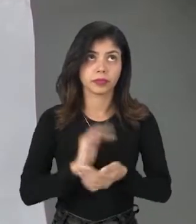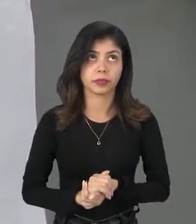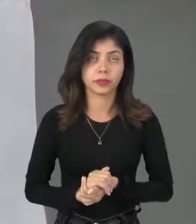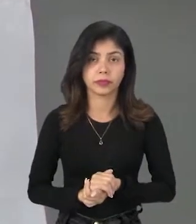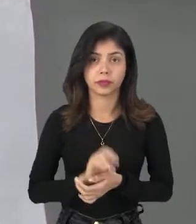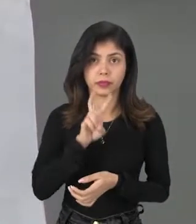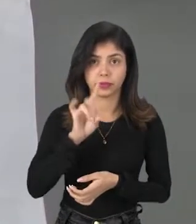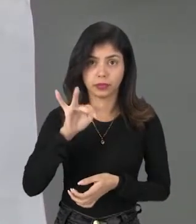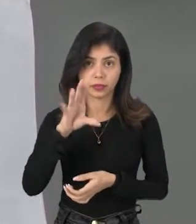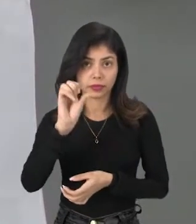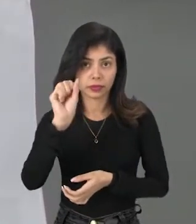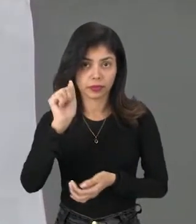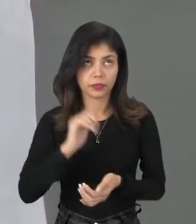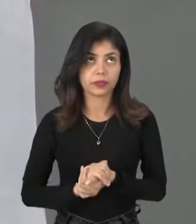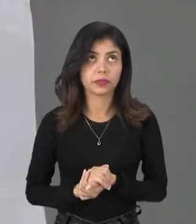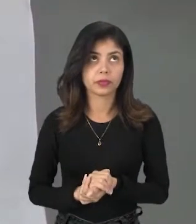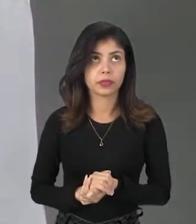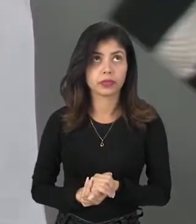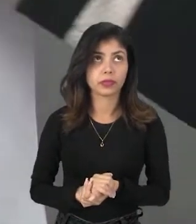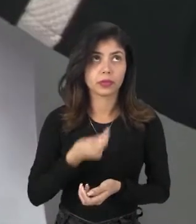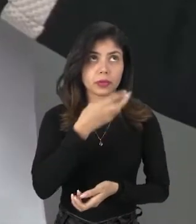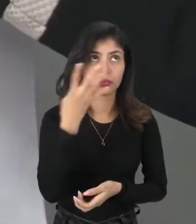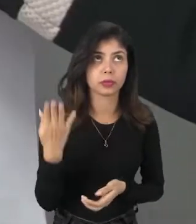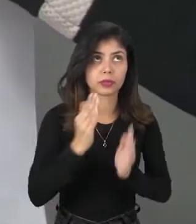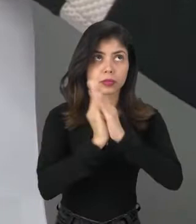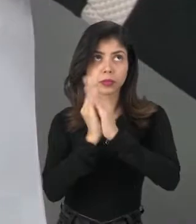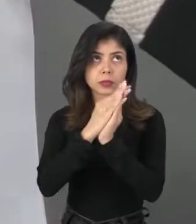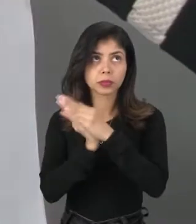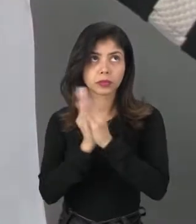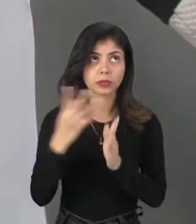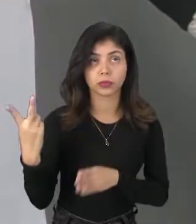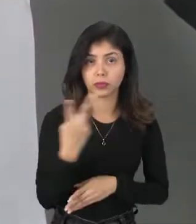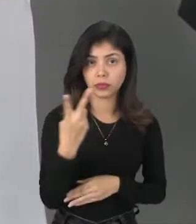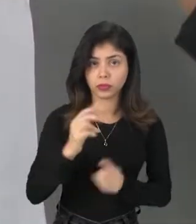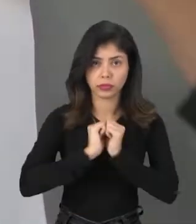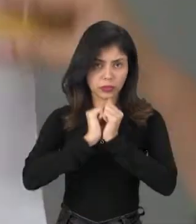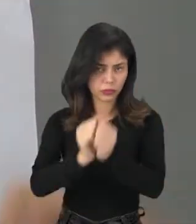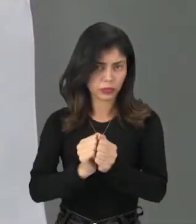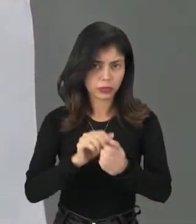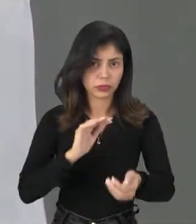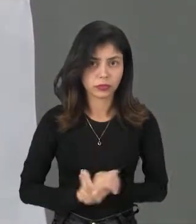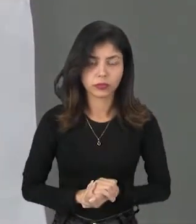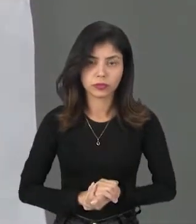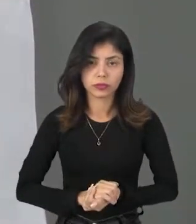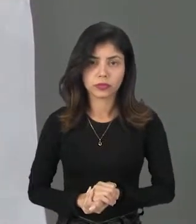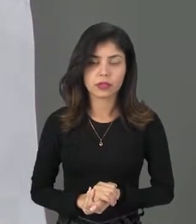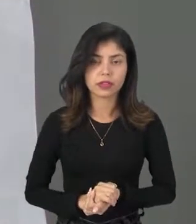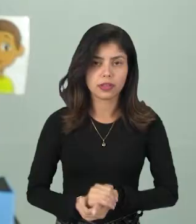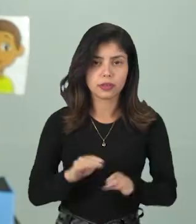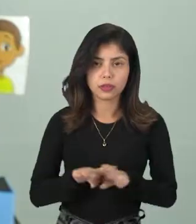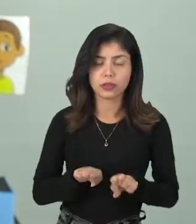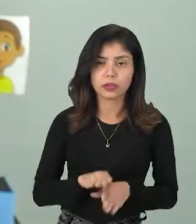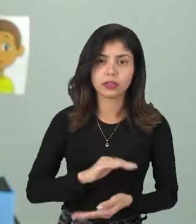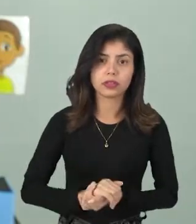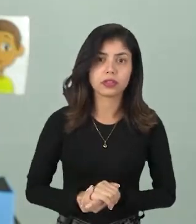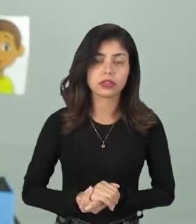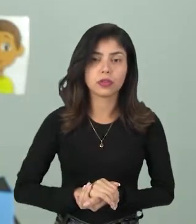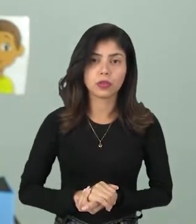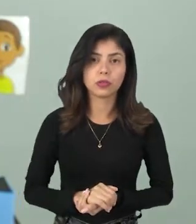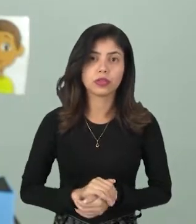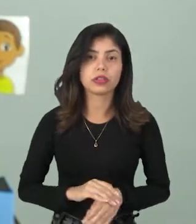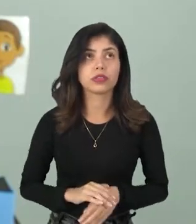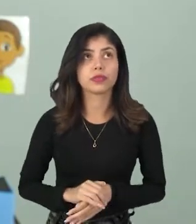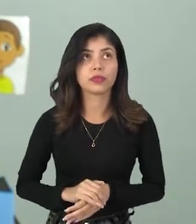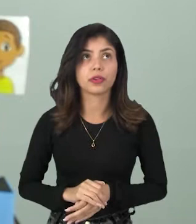e Vinícius oito quantos bonecos tem os dois juntos Olhem só temos